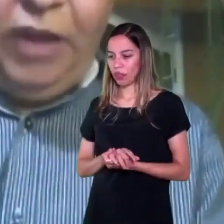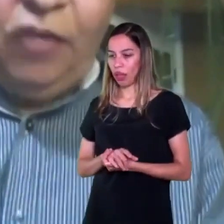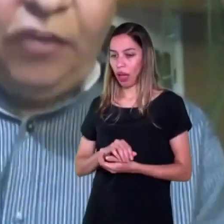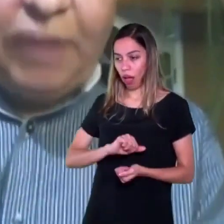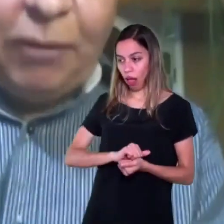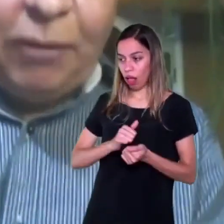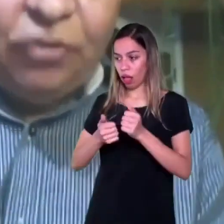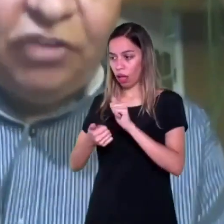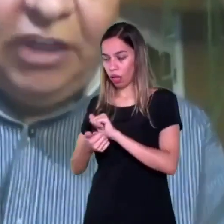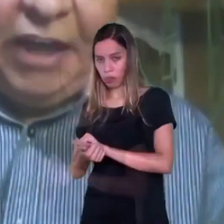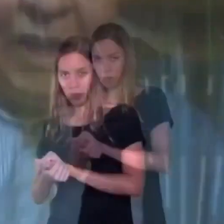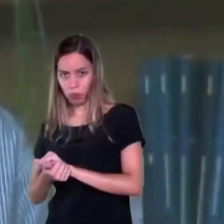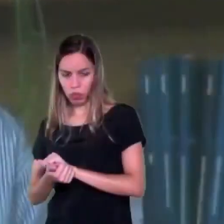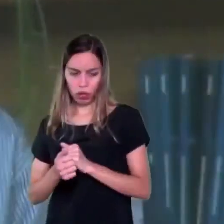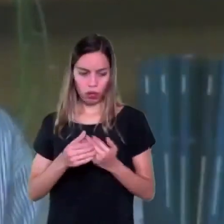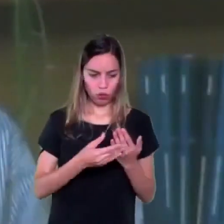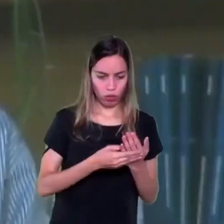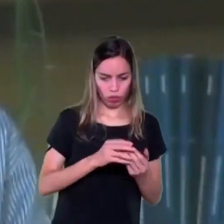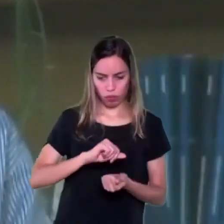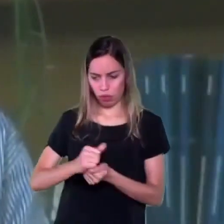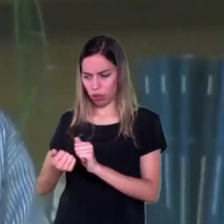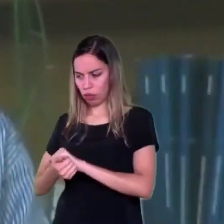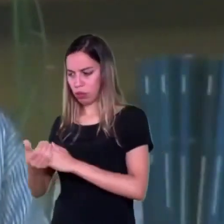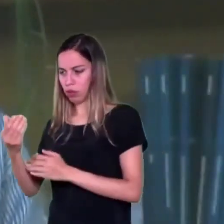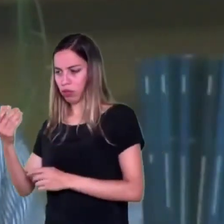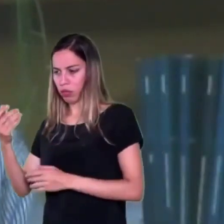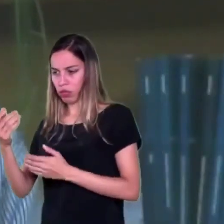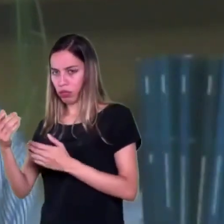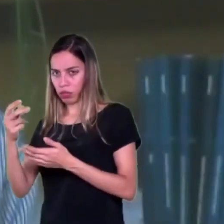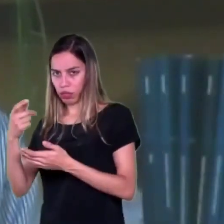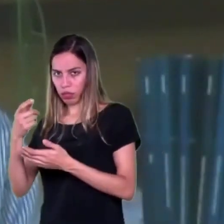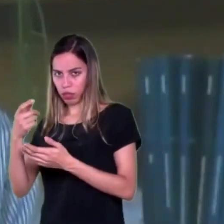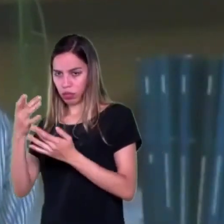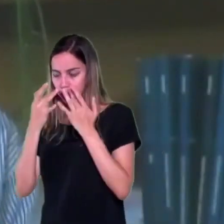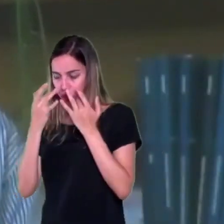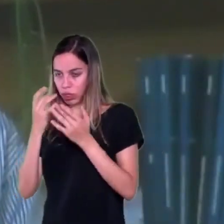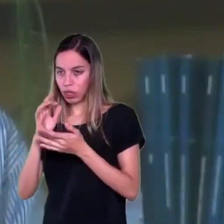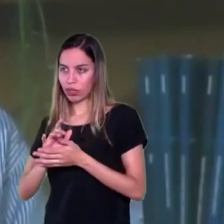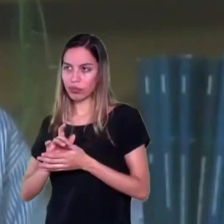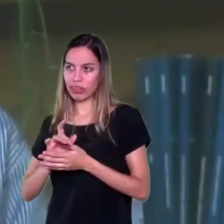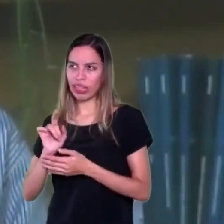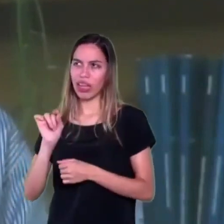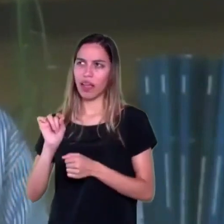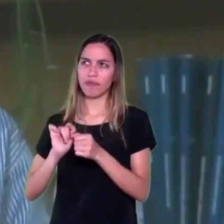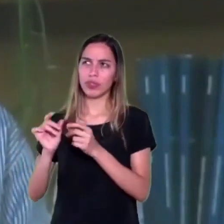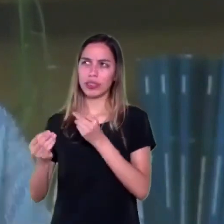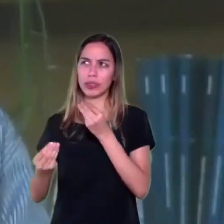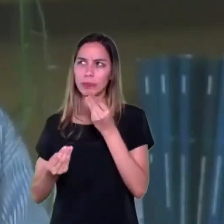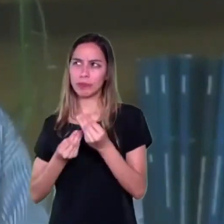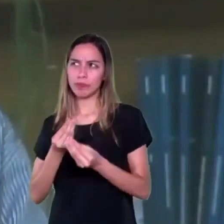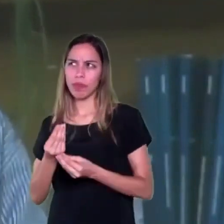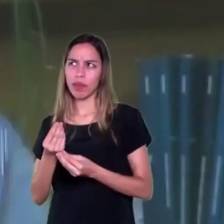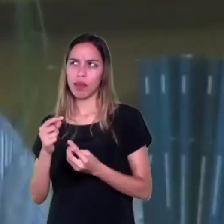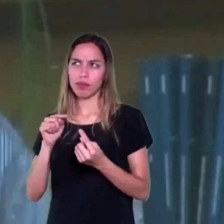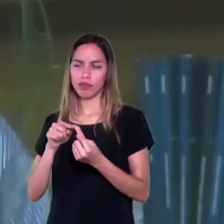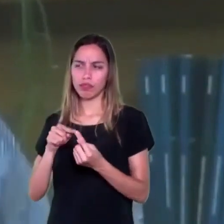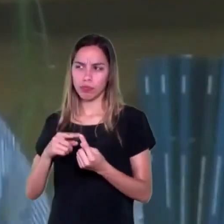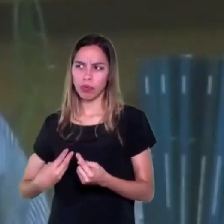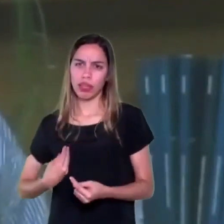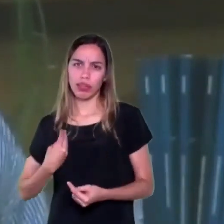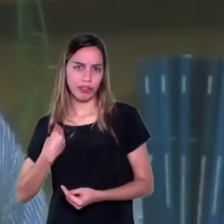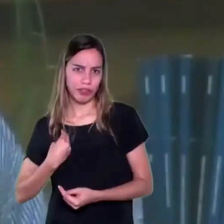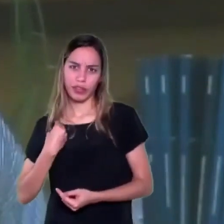adaptação e essa dramaturgia, ela é constituída aí muito em vivências mesmo,